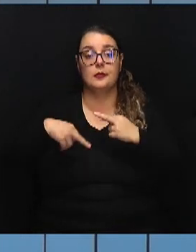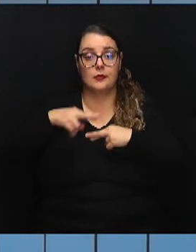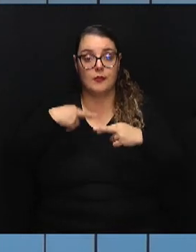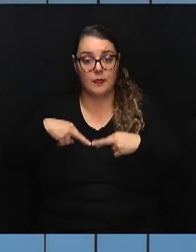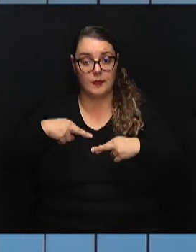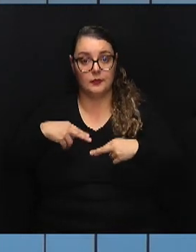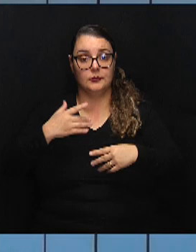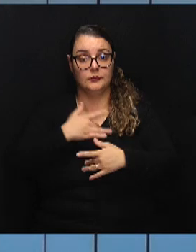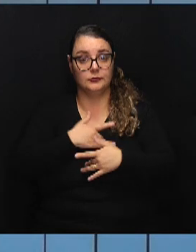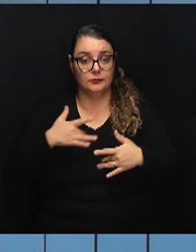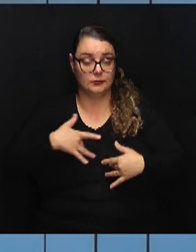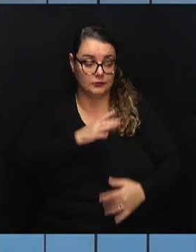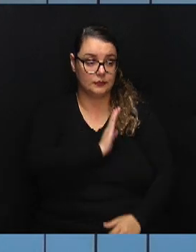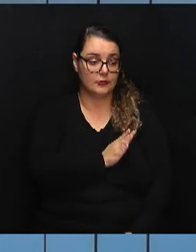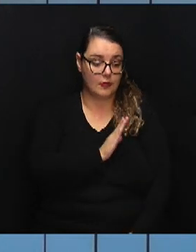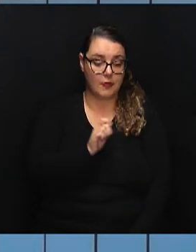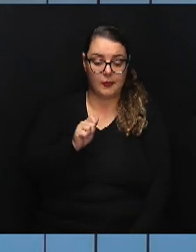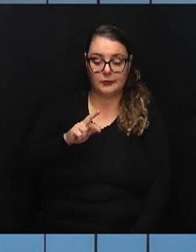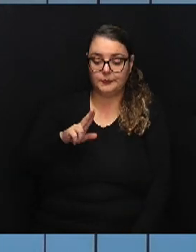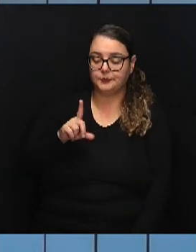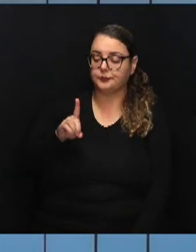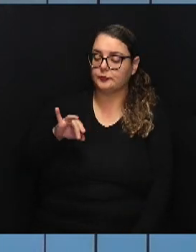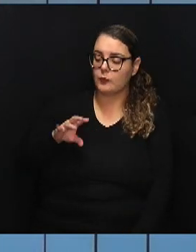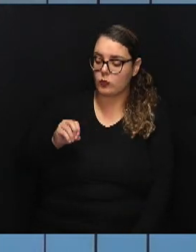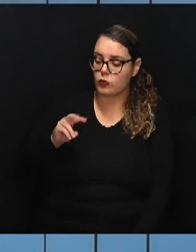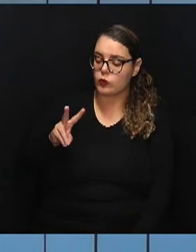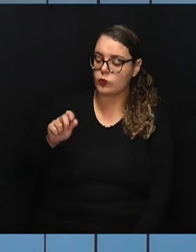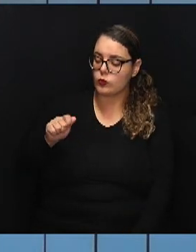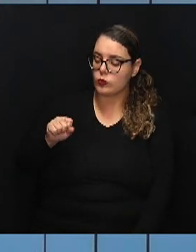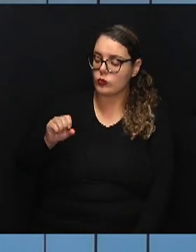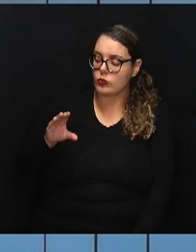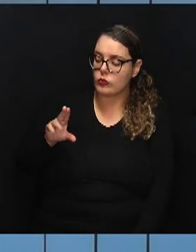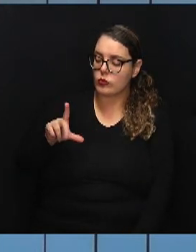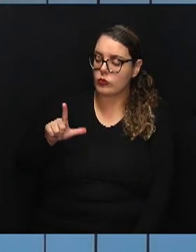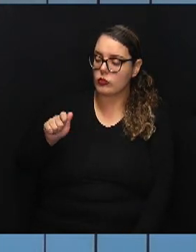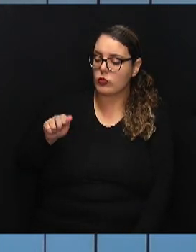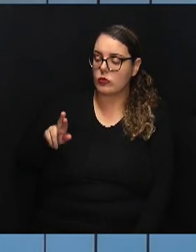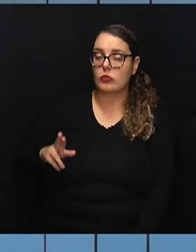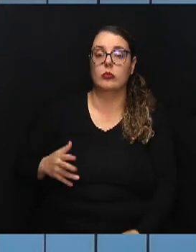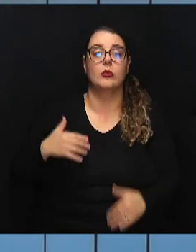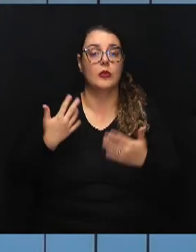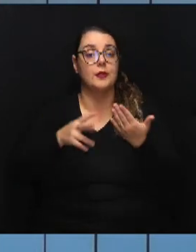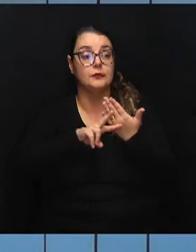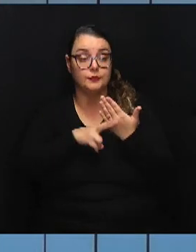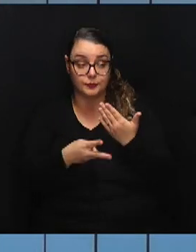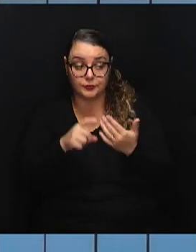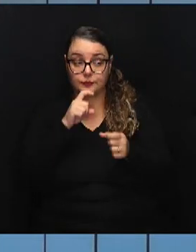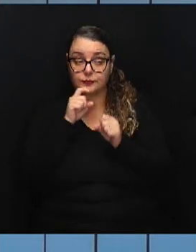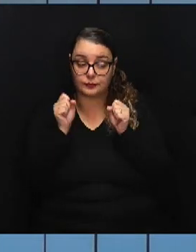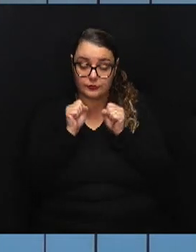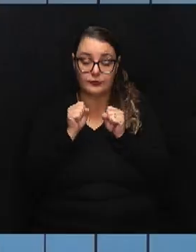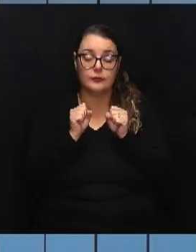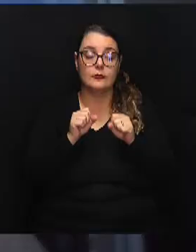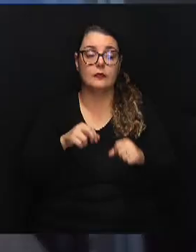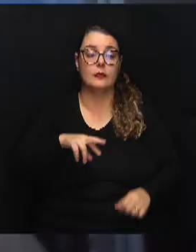à saúde cardiovascular. Então, doutora, quais são os efeitos do frio para o coração?